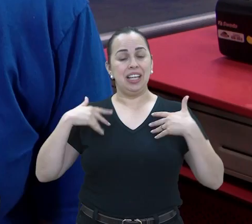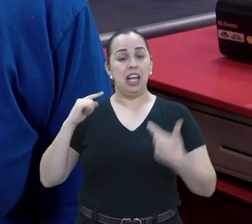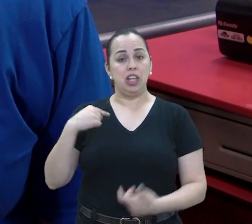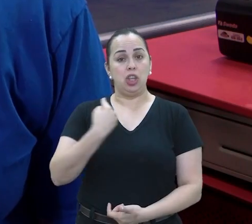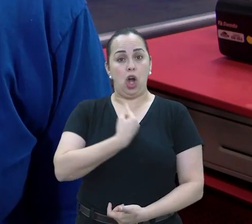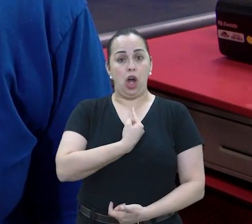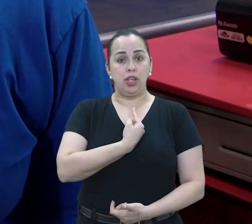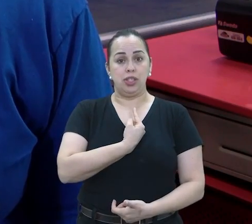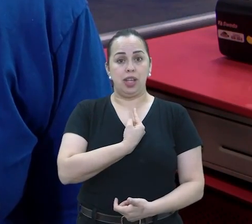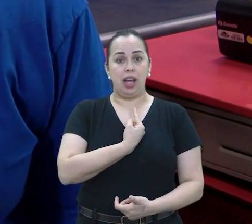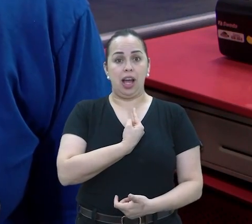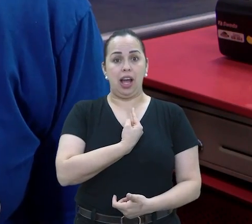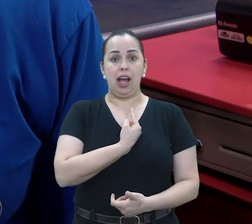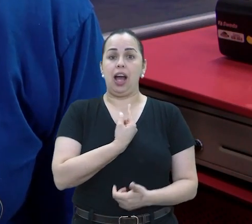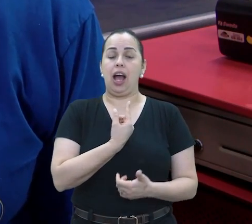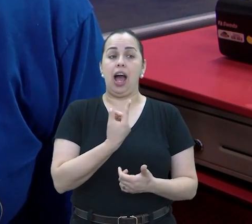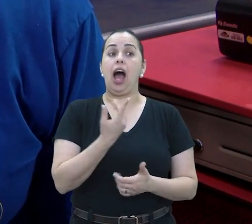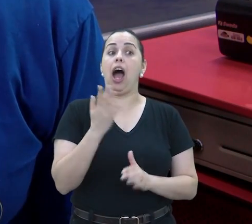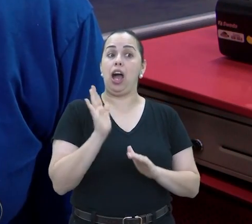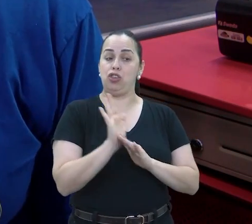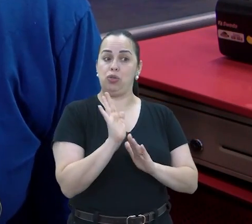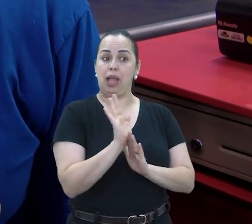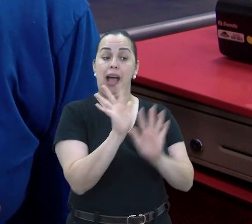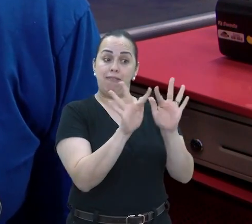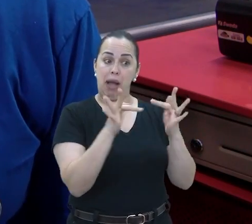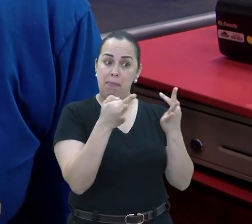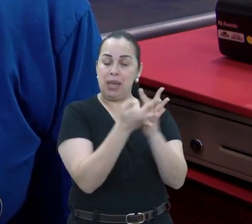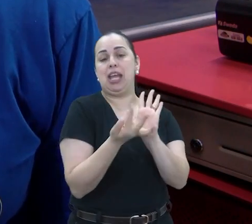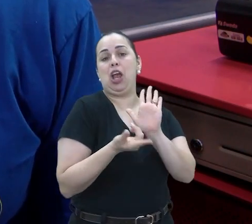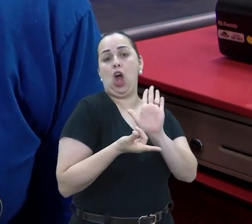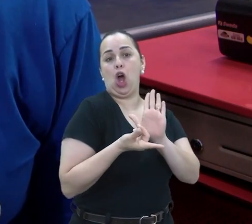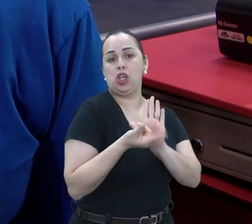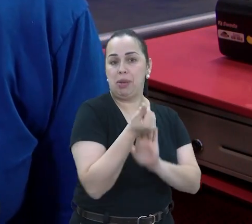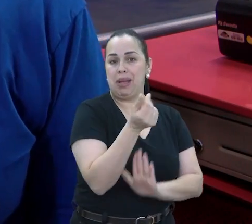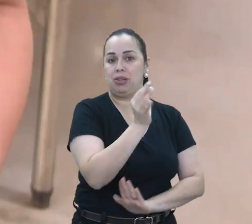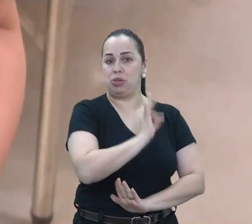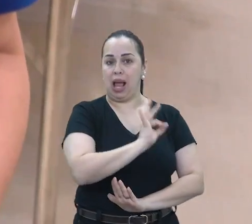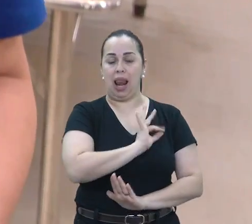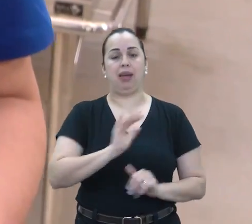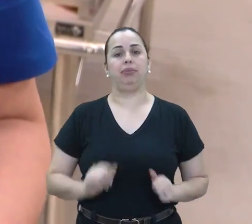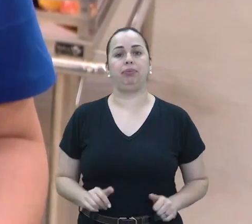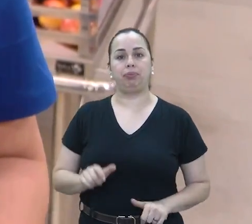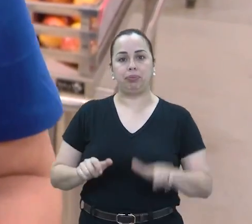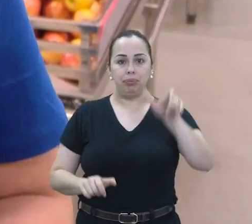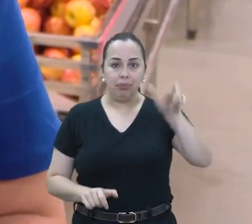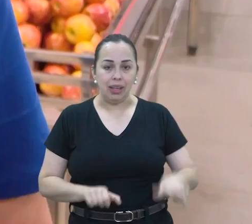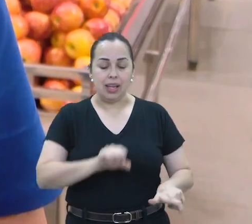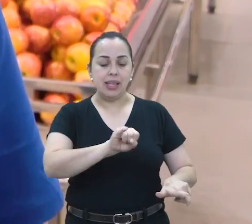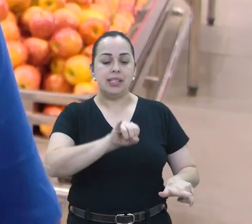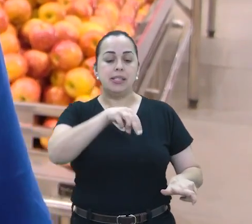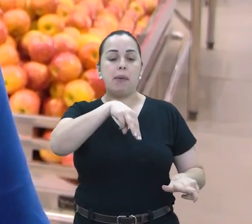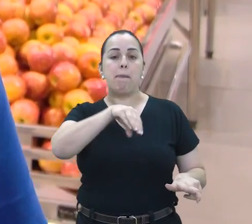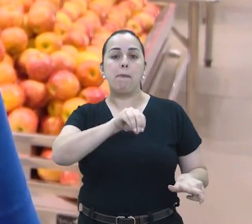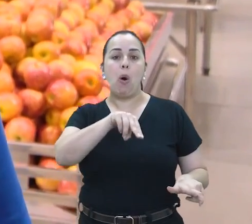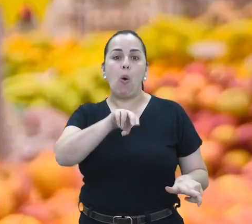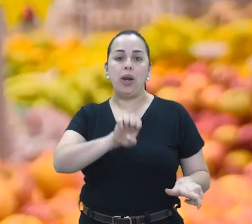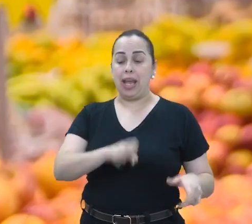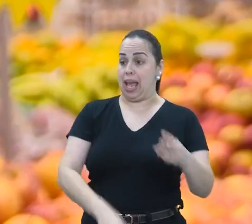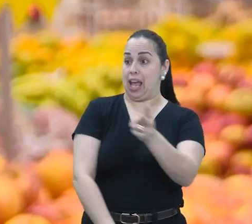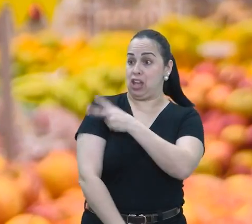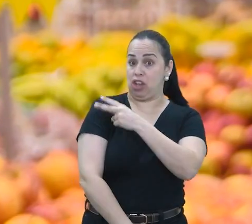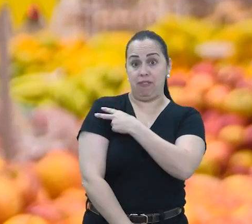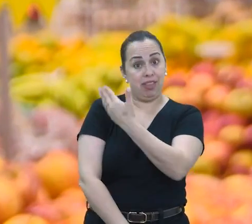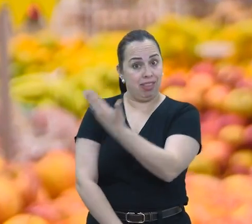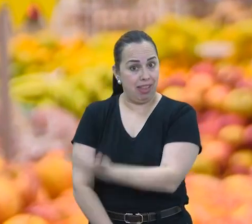poder contribuir com o orçamento da família, ajudar em casa. A Simone é a chefe da Regina.